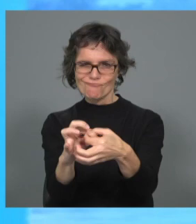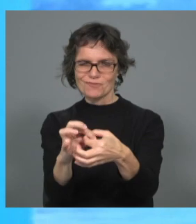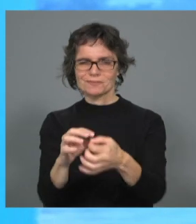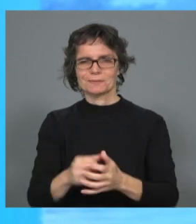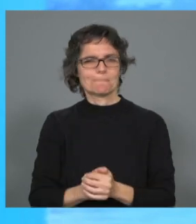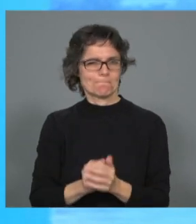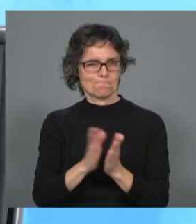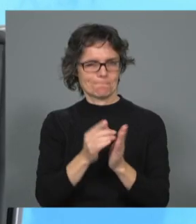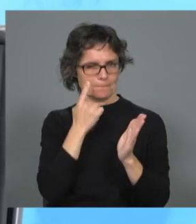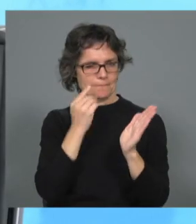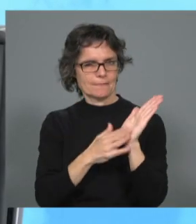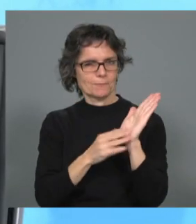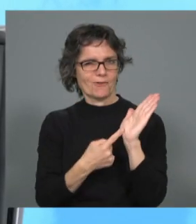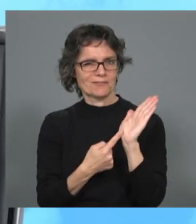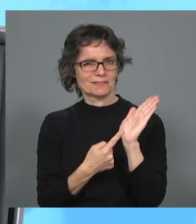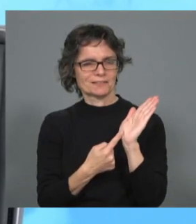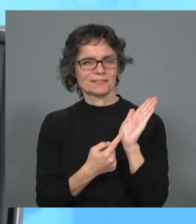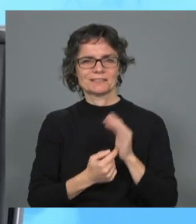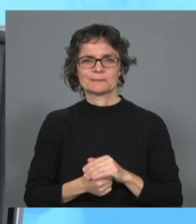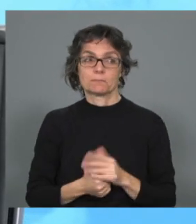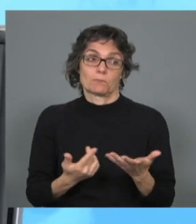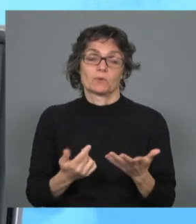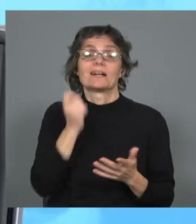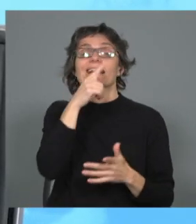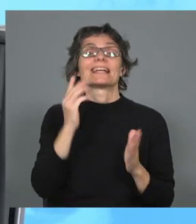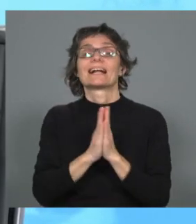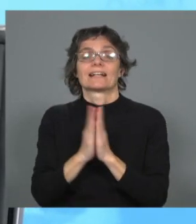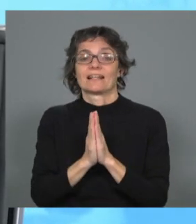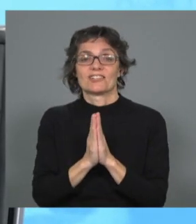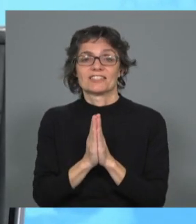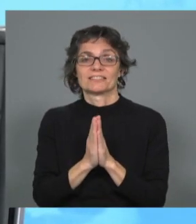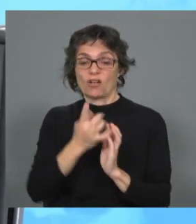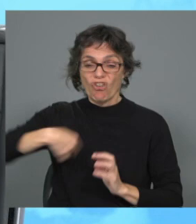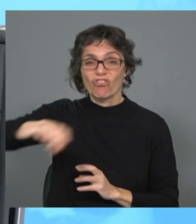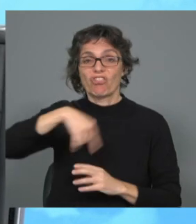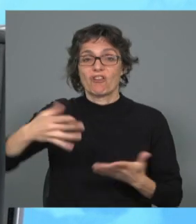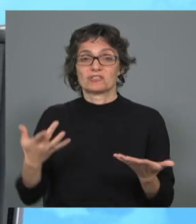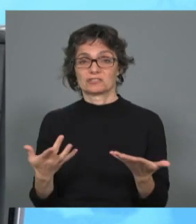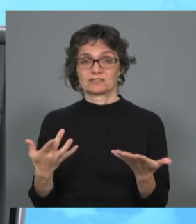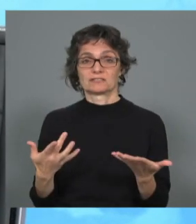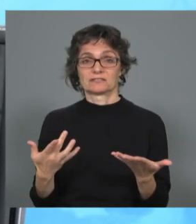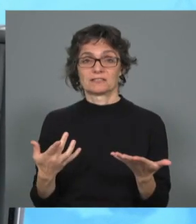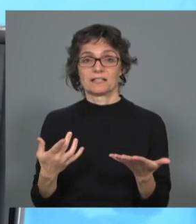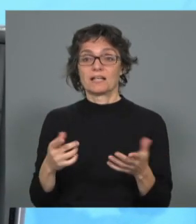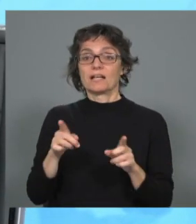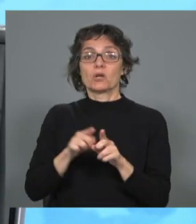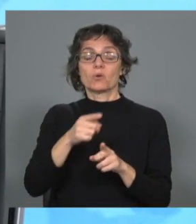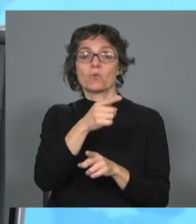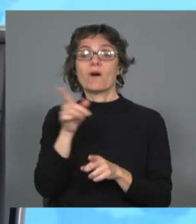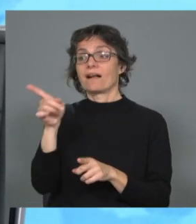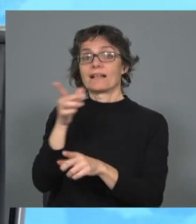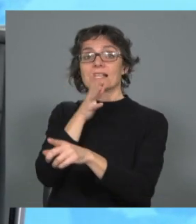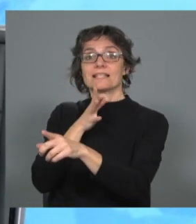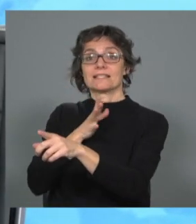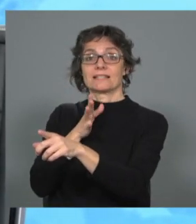não é? A Igreja somos todos nós somos Igreja. E um bocadinho na sequência daquilo que a Soledade estava a dizer,